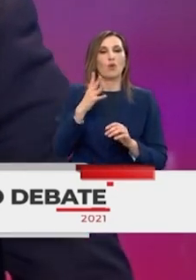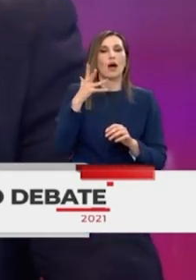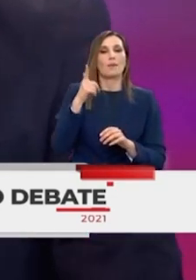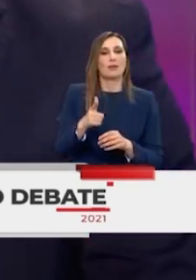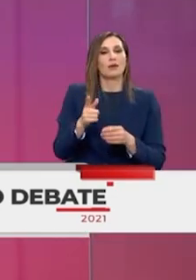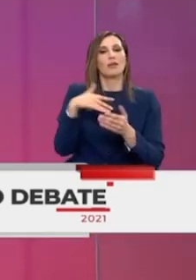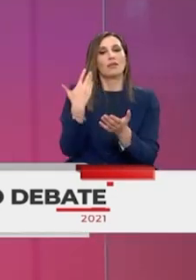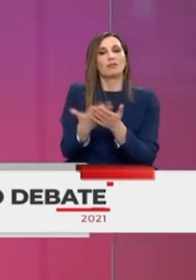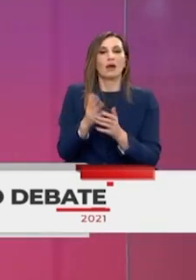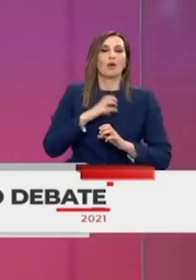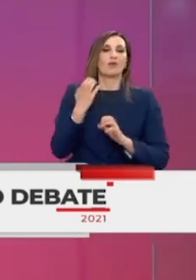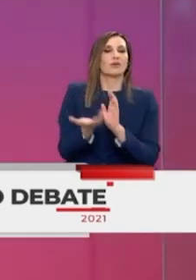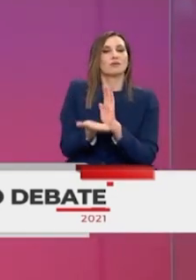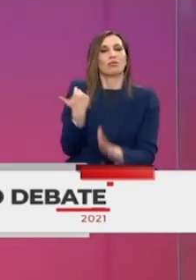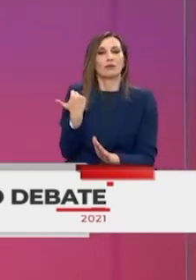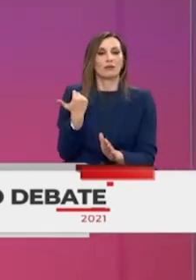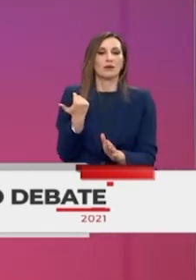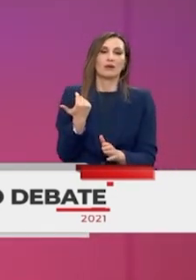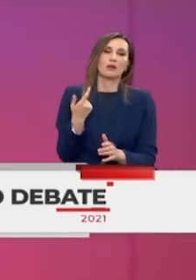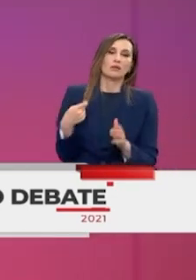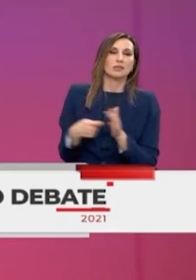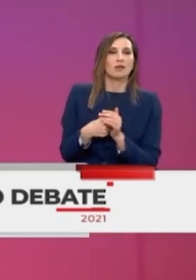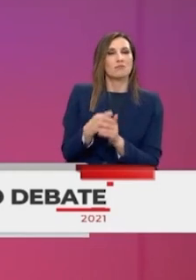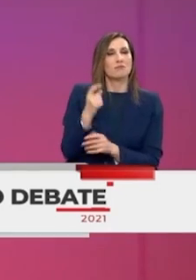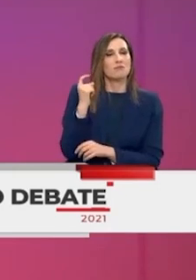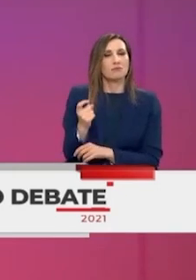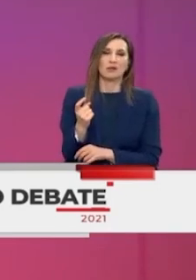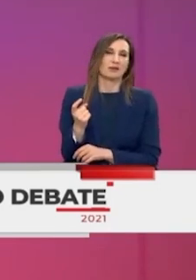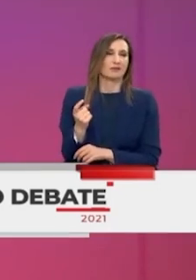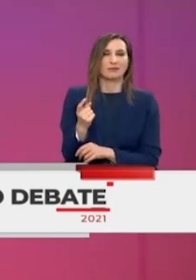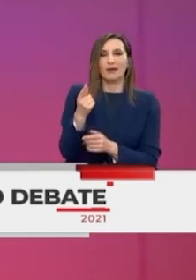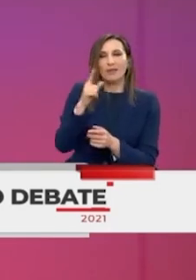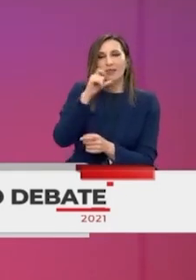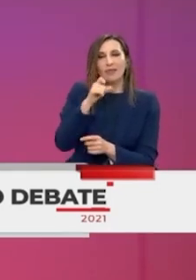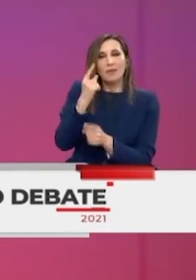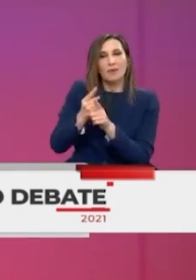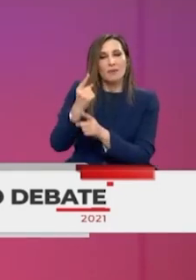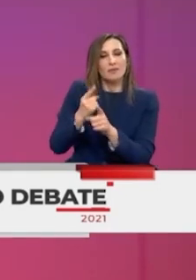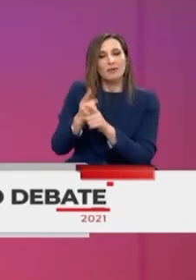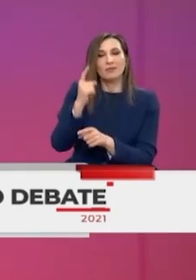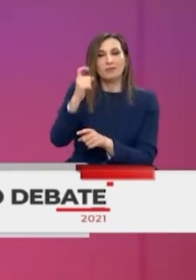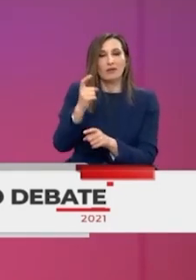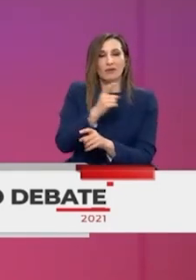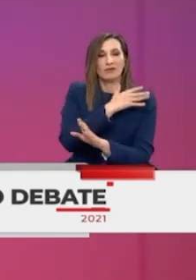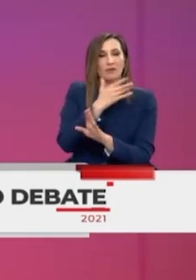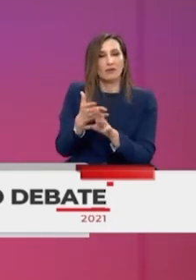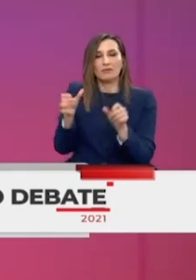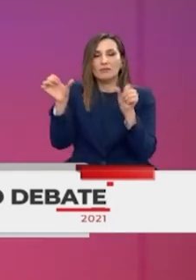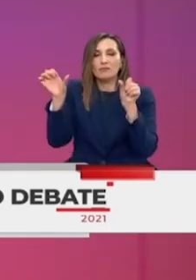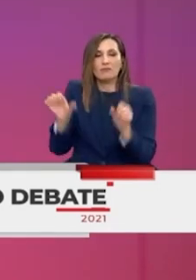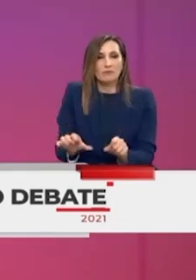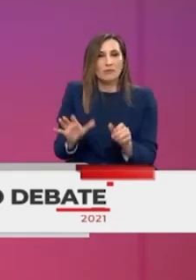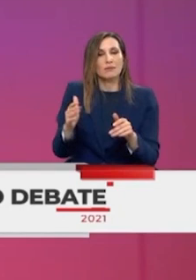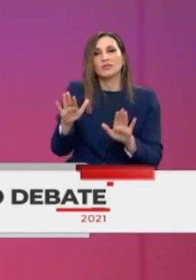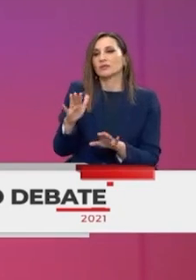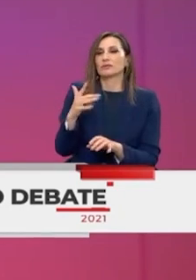Ana Gomes. Este senhor insiste em ser vil. E mais vil até do que já foi até agora.